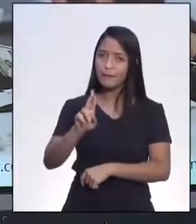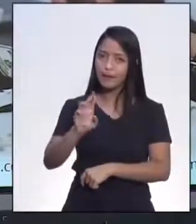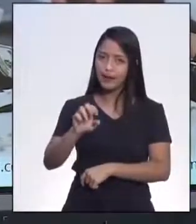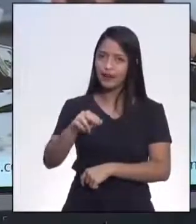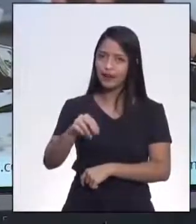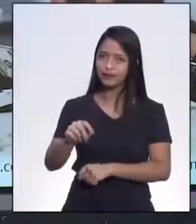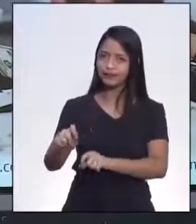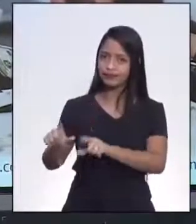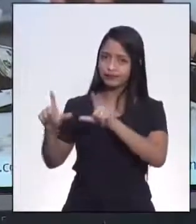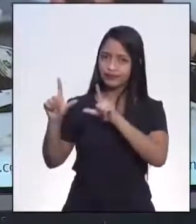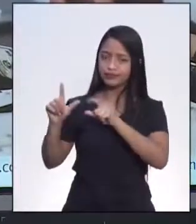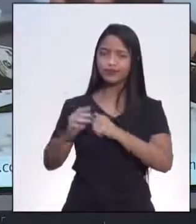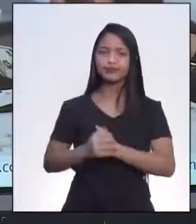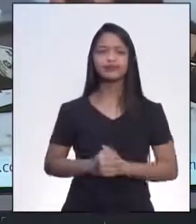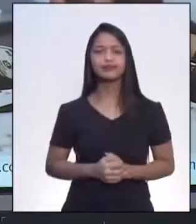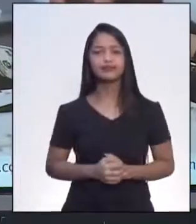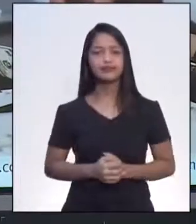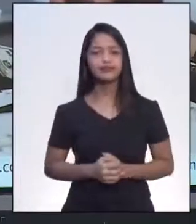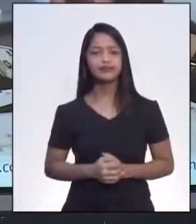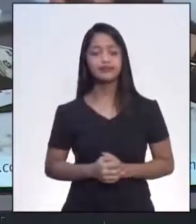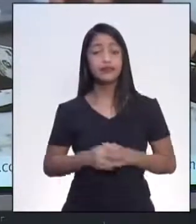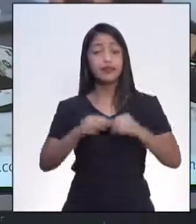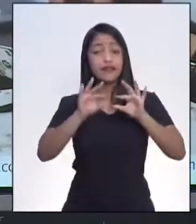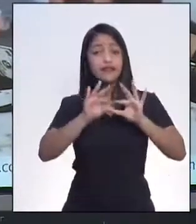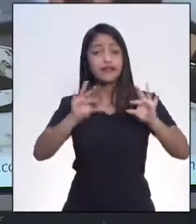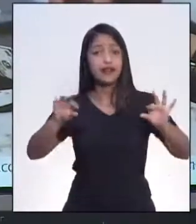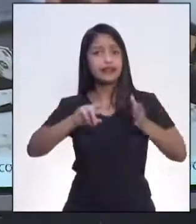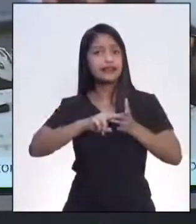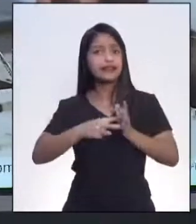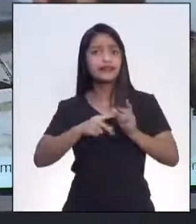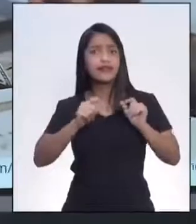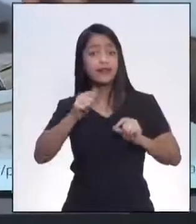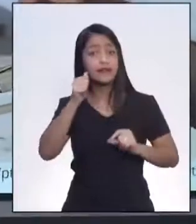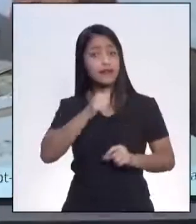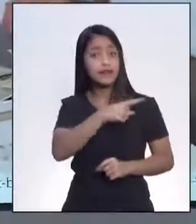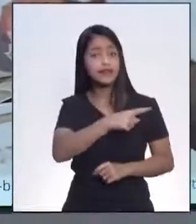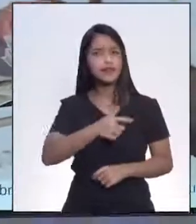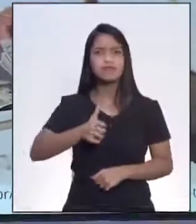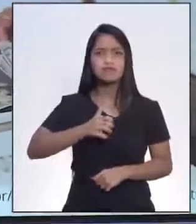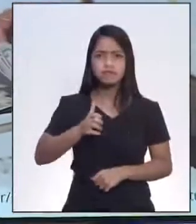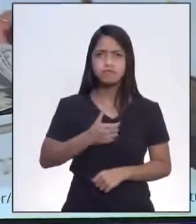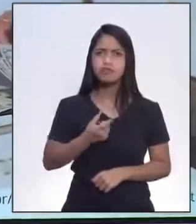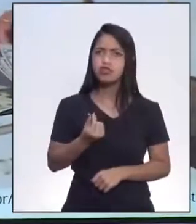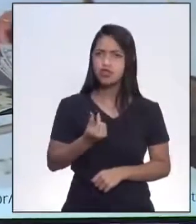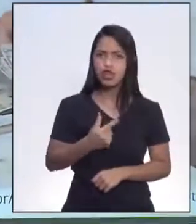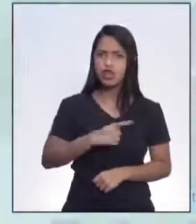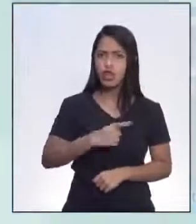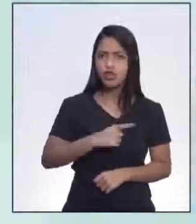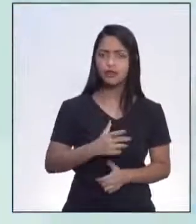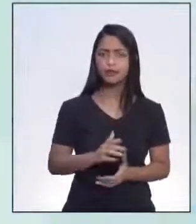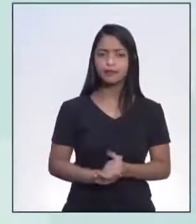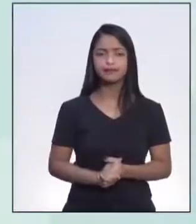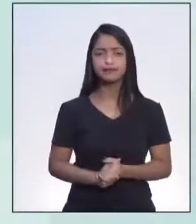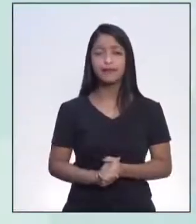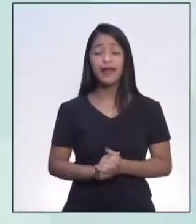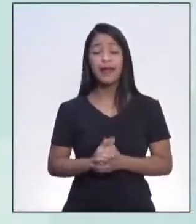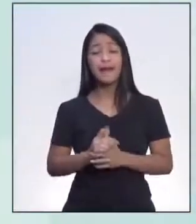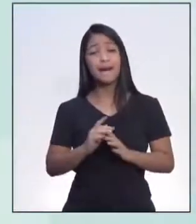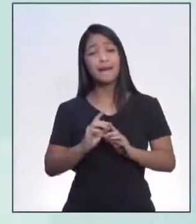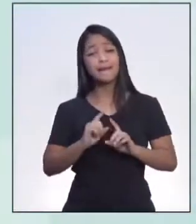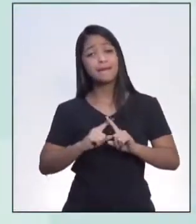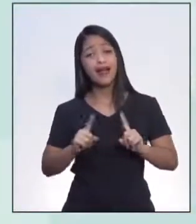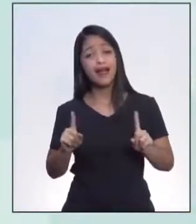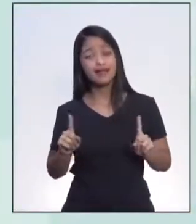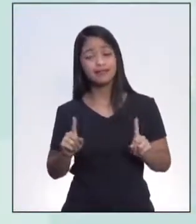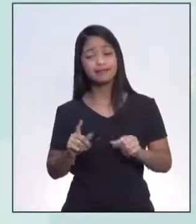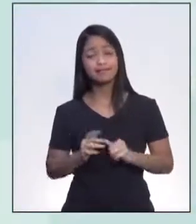money. Ó, wonderful. Ela tem muito dinheiro, é uma ideia positiva, ó. Mas, será